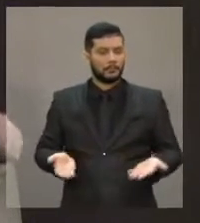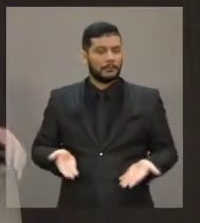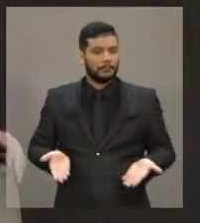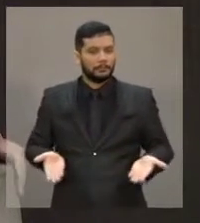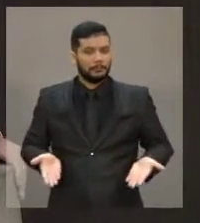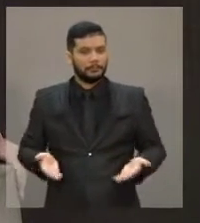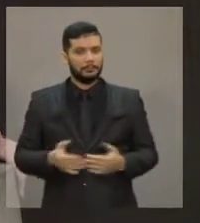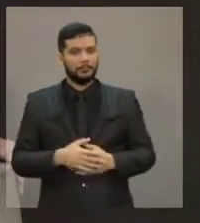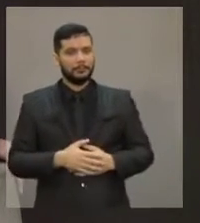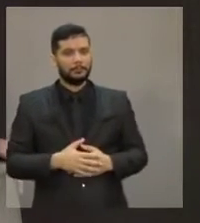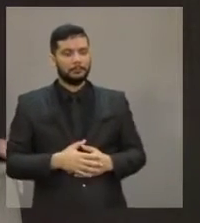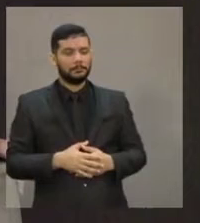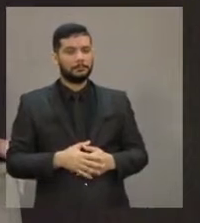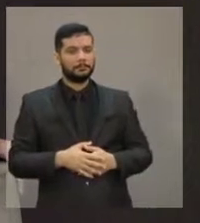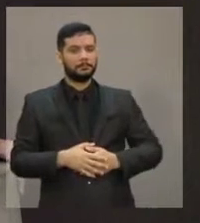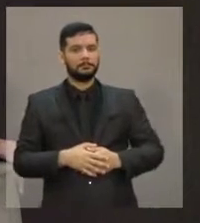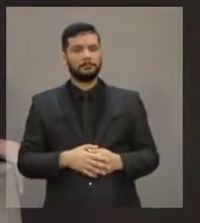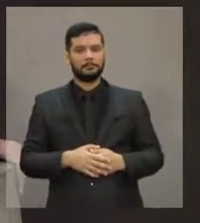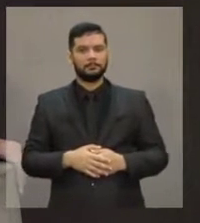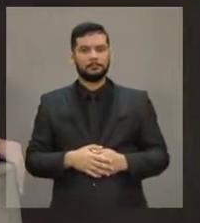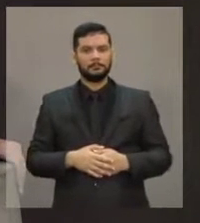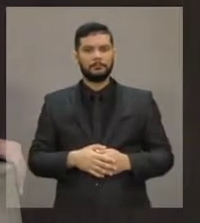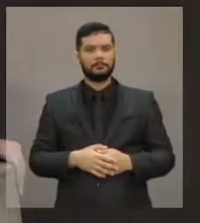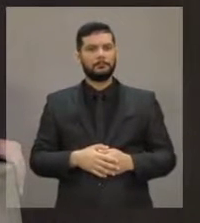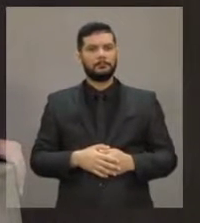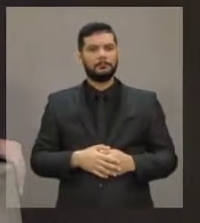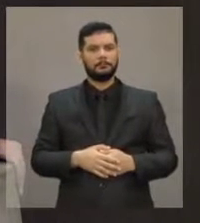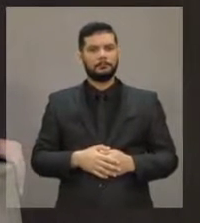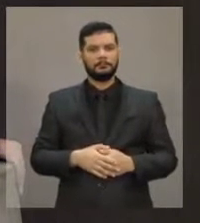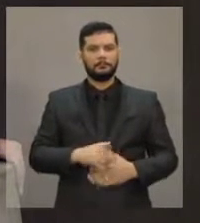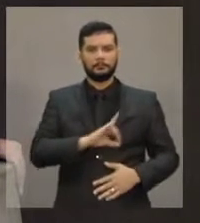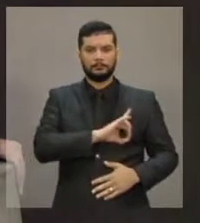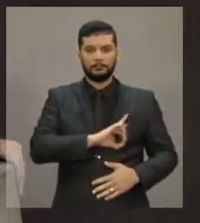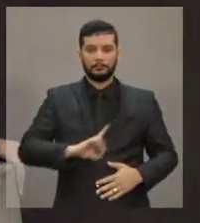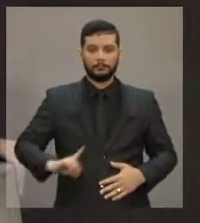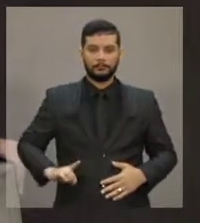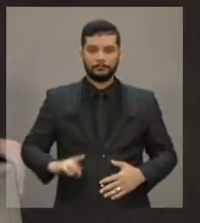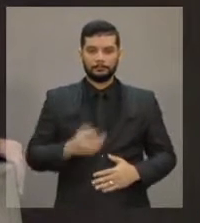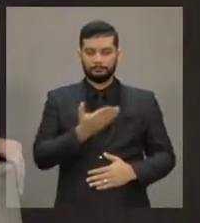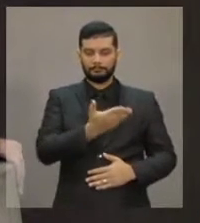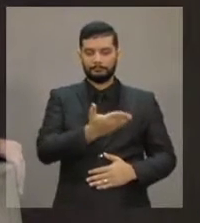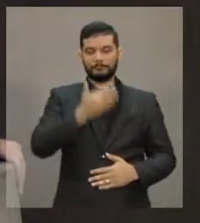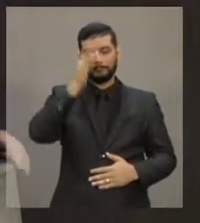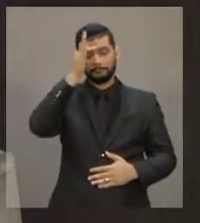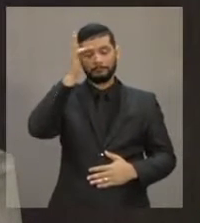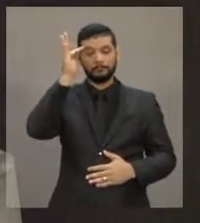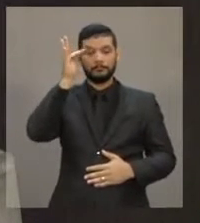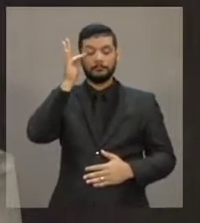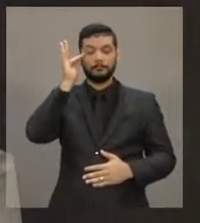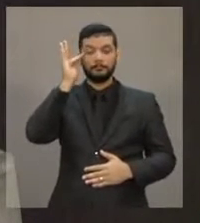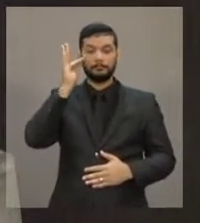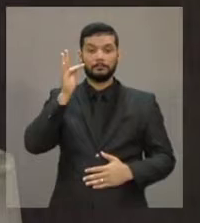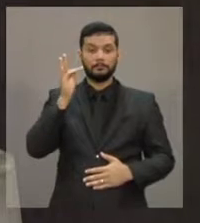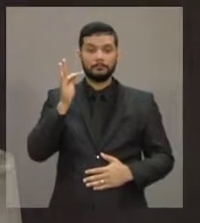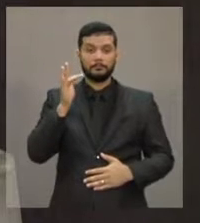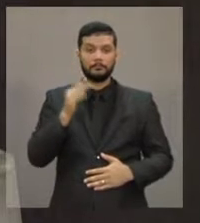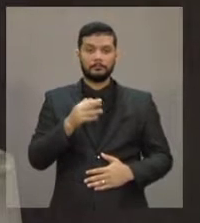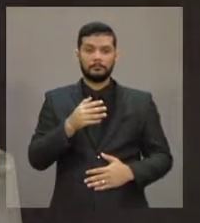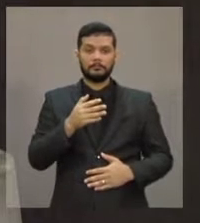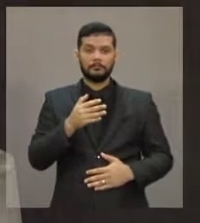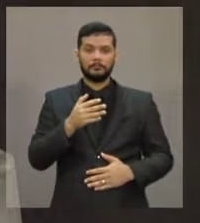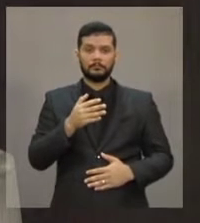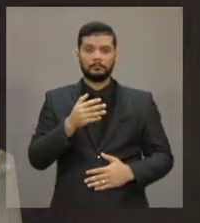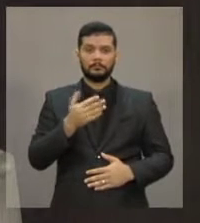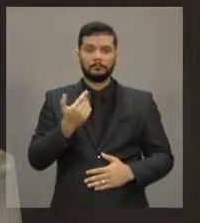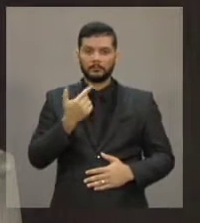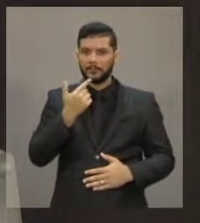hoje. O deputado que preside a sessão, o deputado Fernando Santana, utilizou